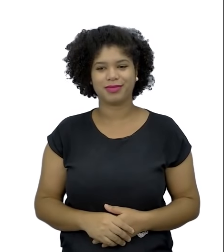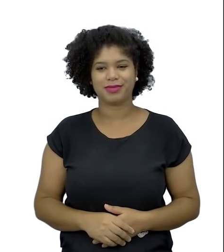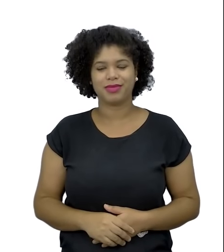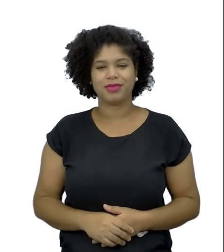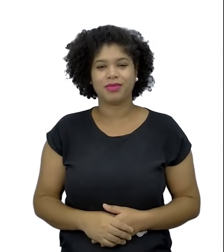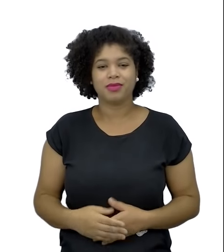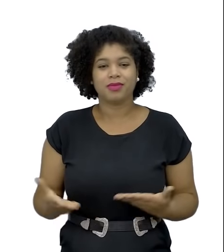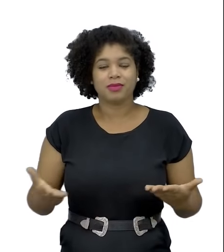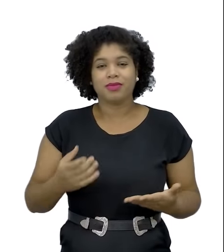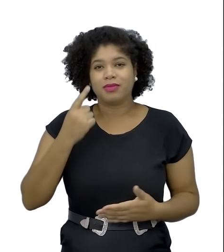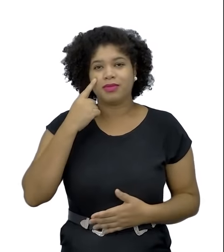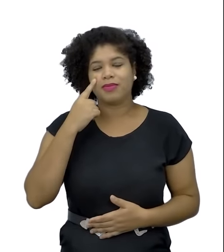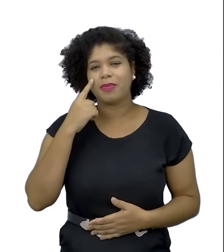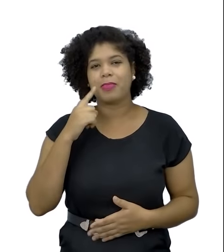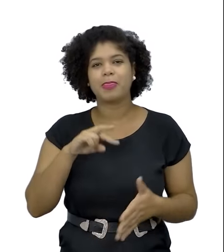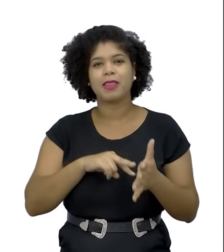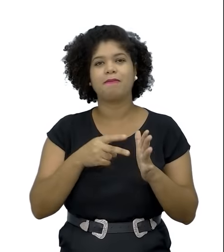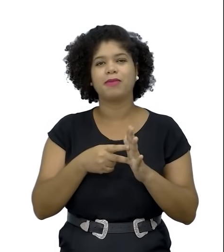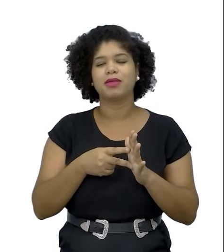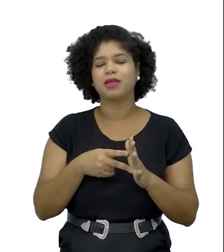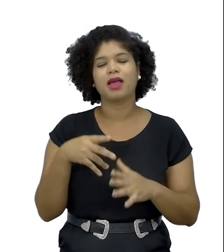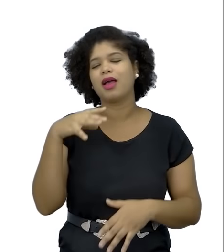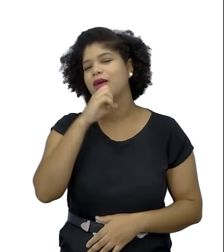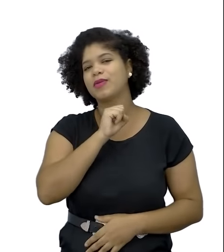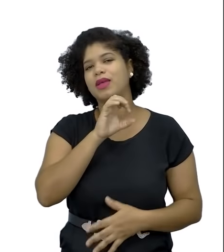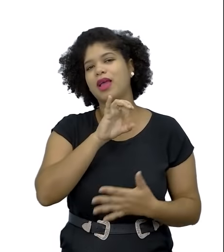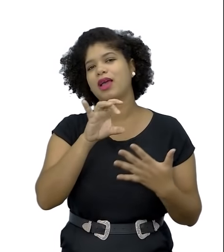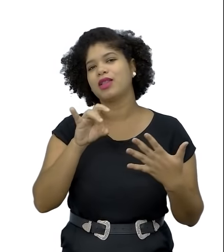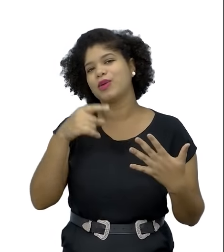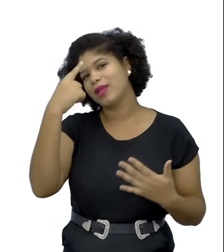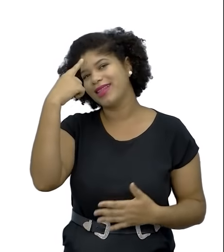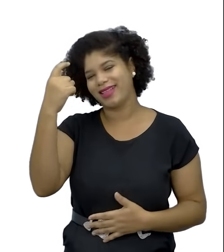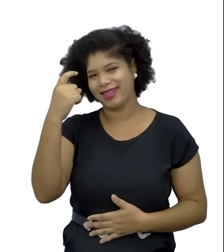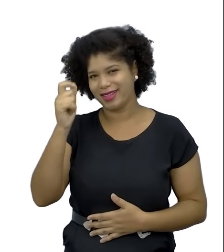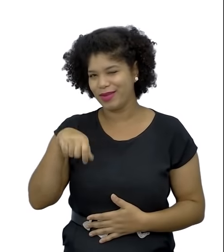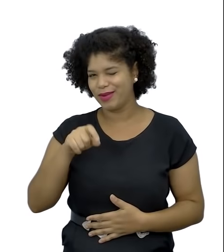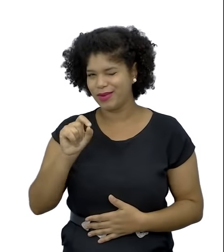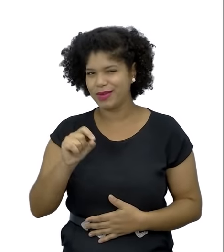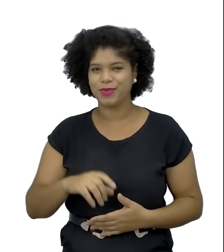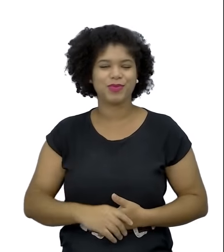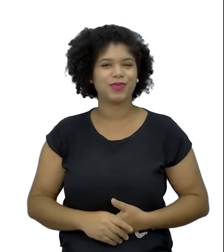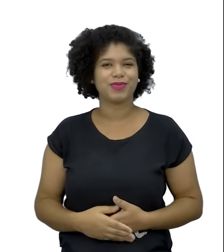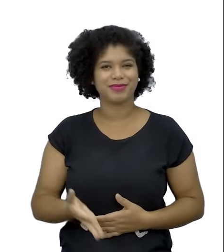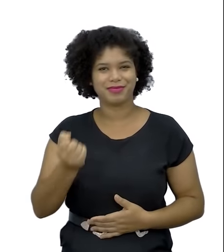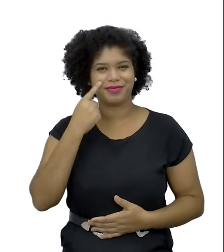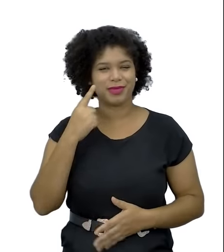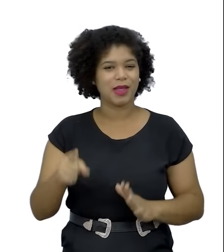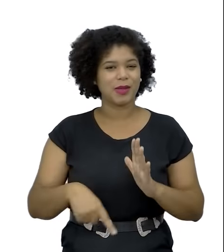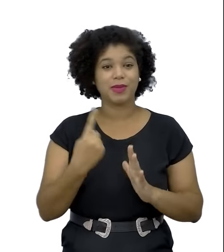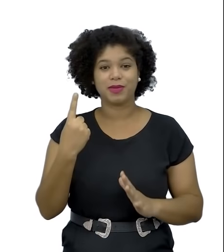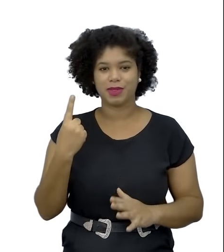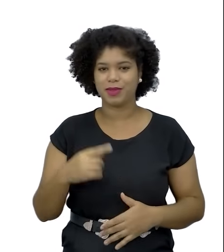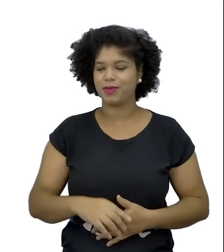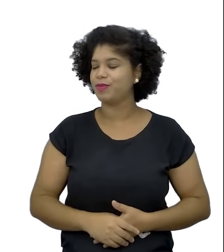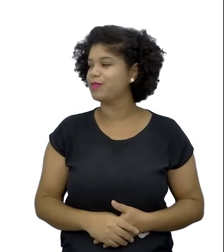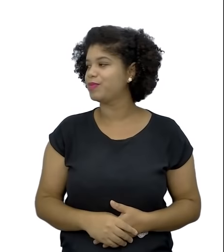breve definição de cada uma dessas ideias do campo aditivo. Vamos à primeira,